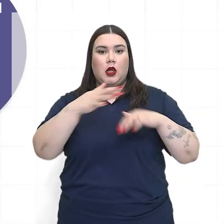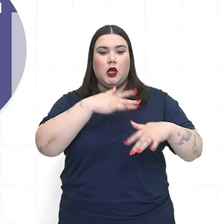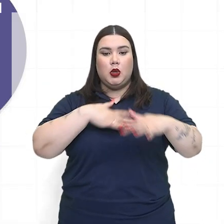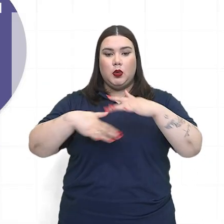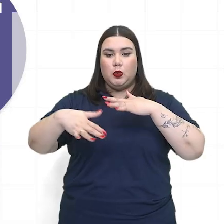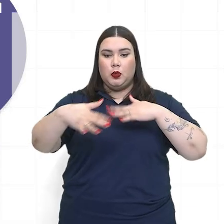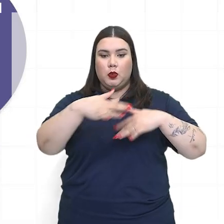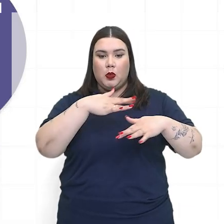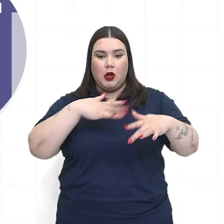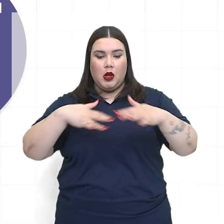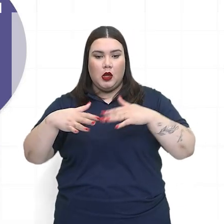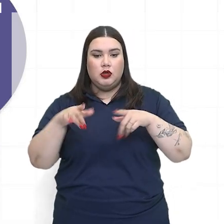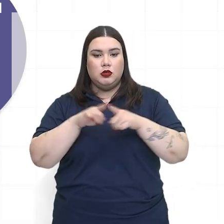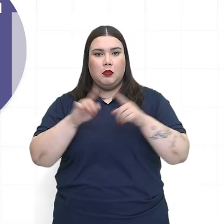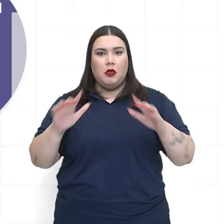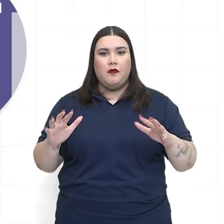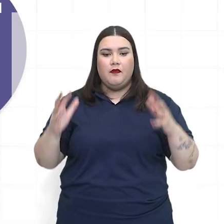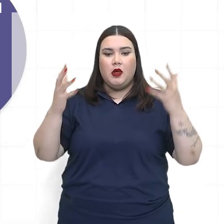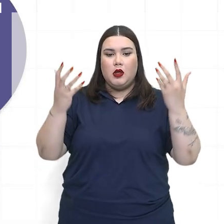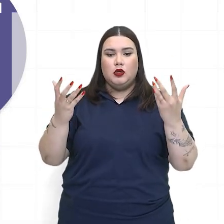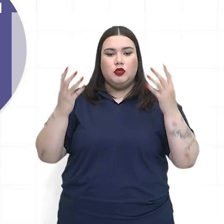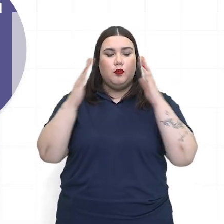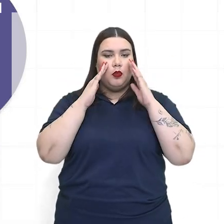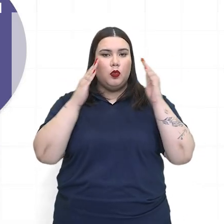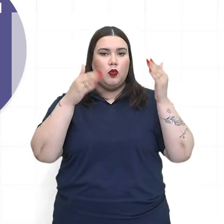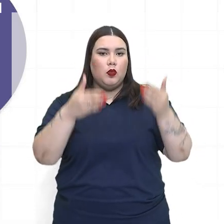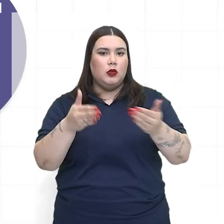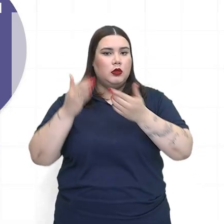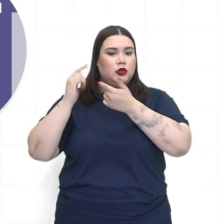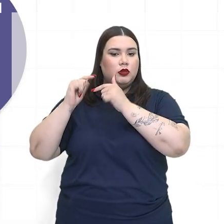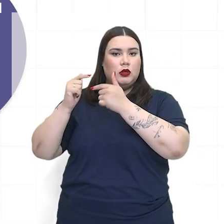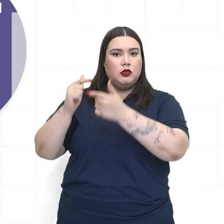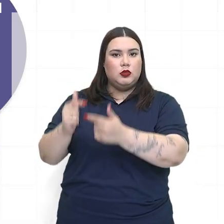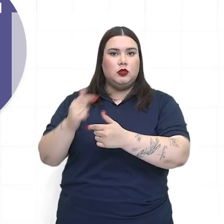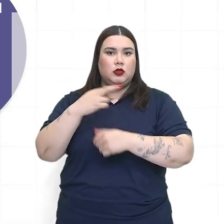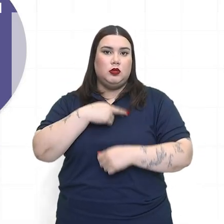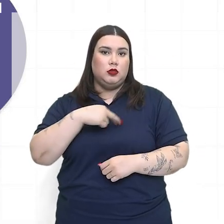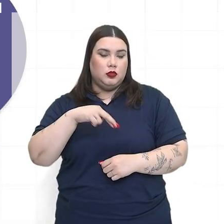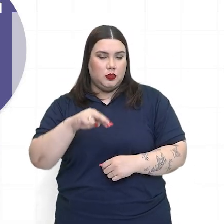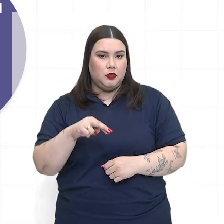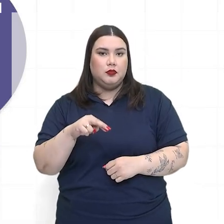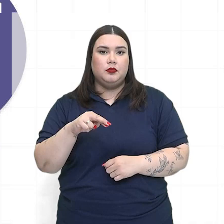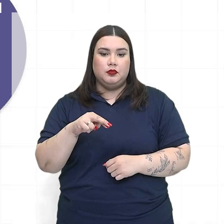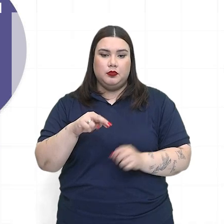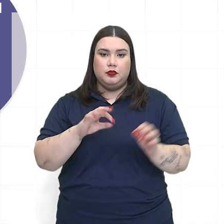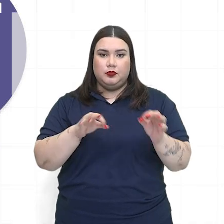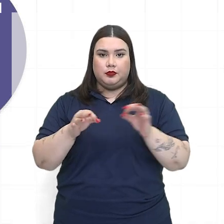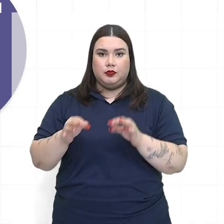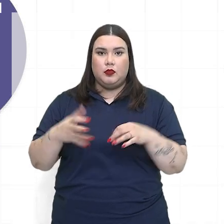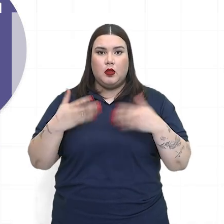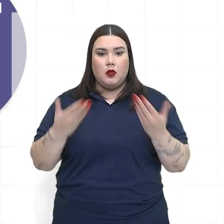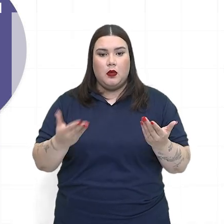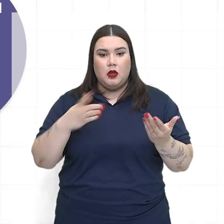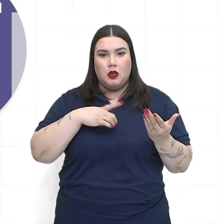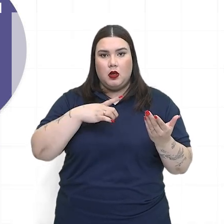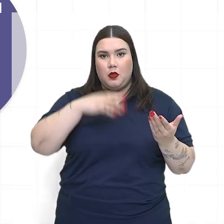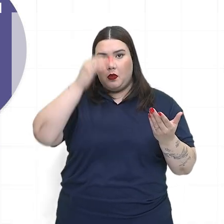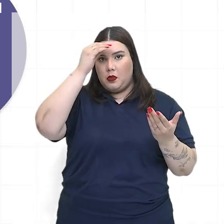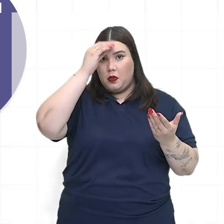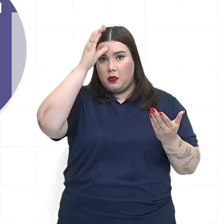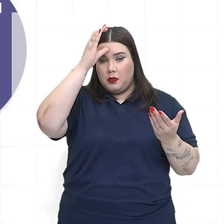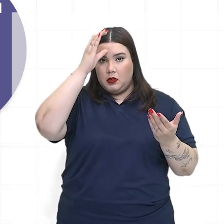e cerimônias para todas as religiões. Então, todas as religiões, a partir do conhecimento religioso, têm